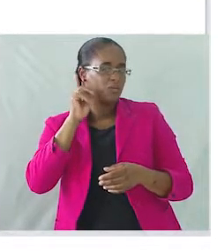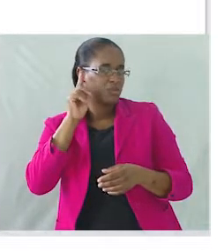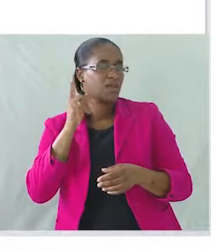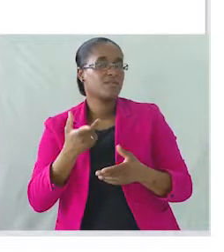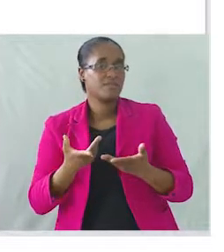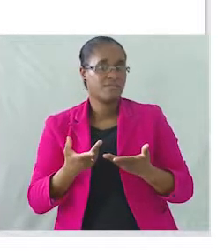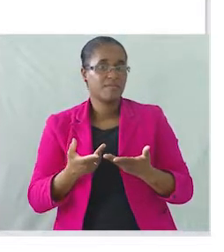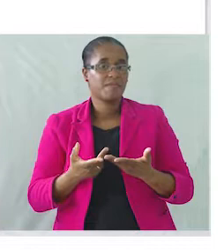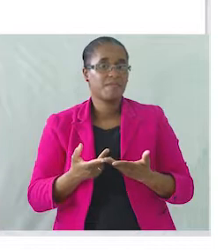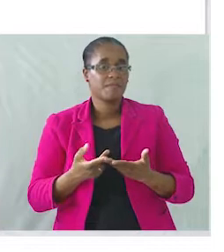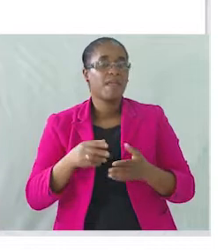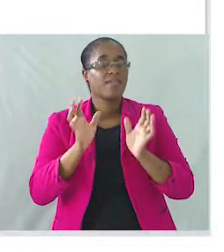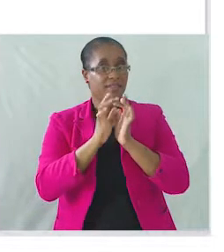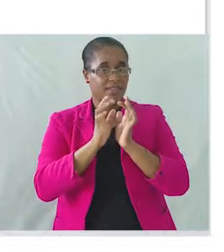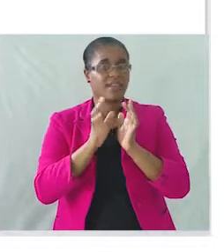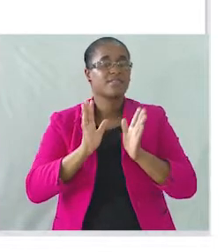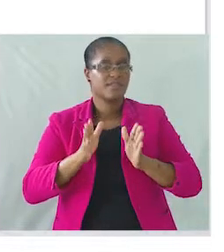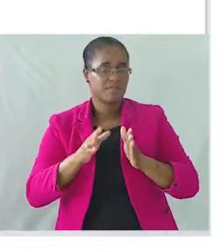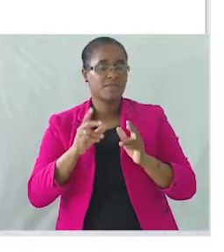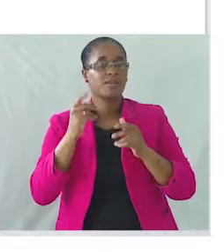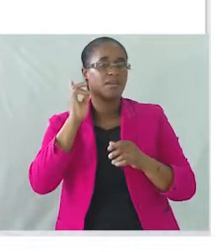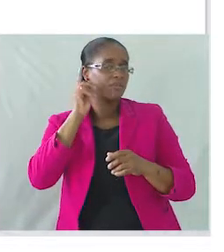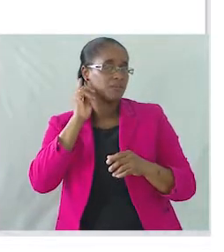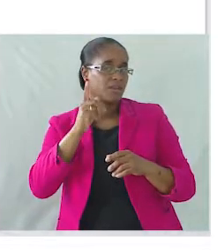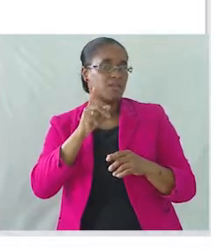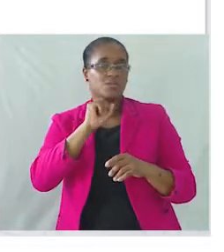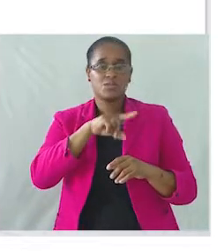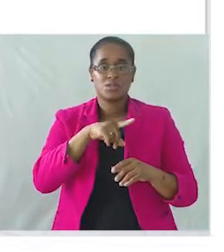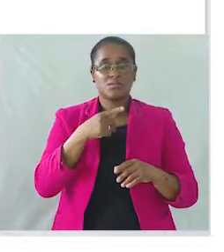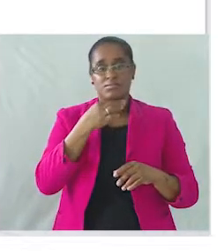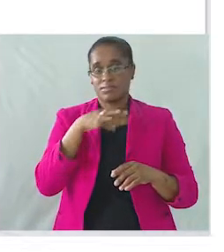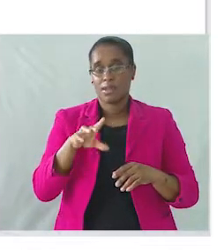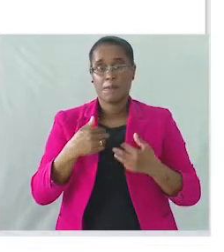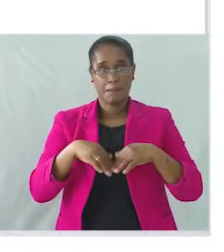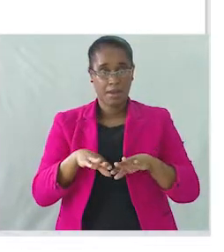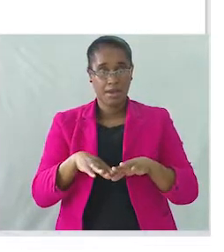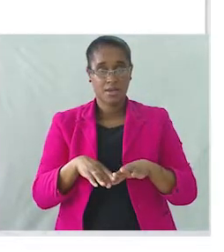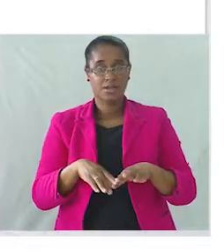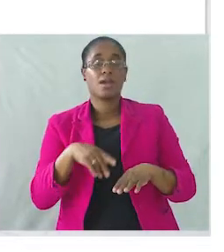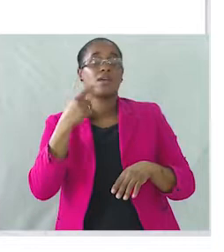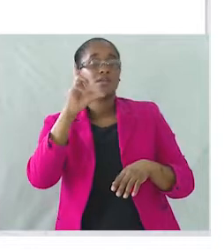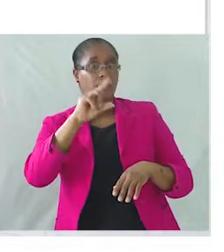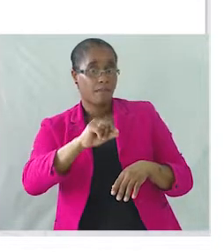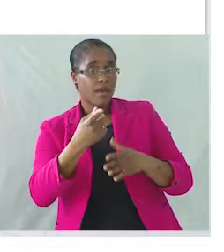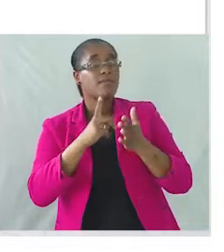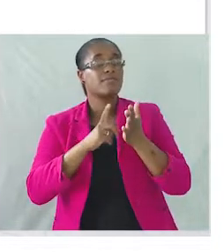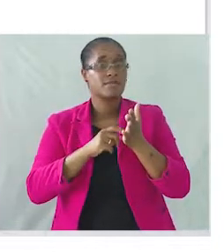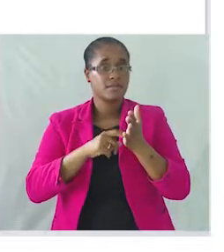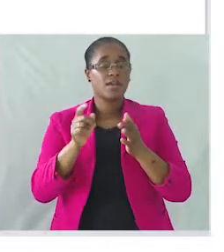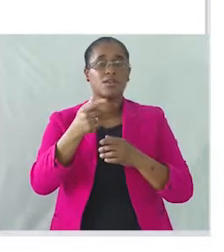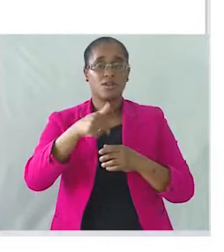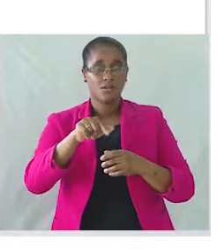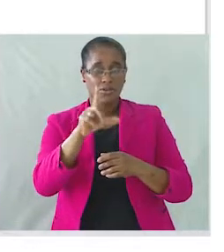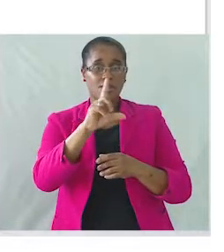Portanto, a internet é importante. Não podemos descurar. Mas é necessário que nós